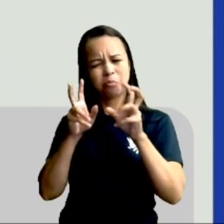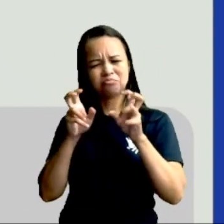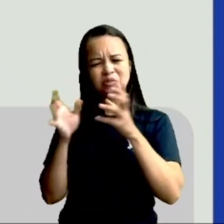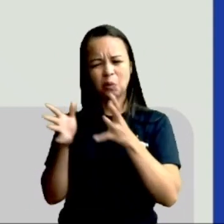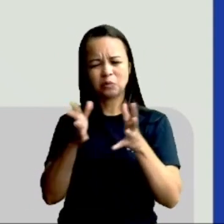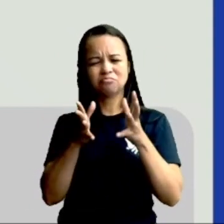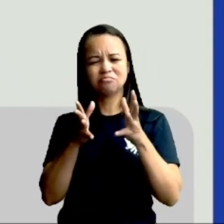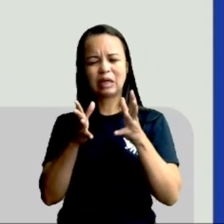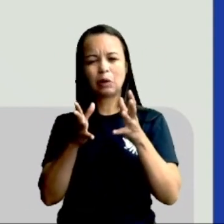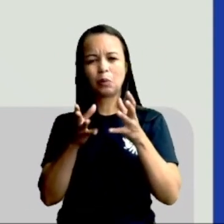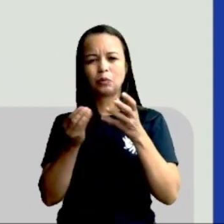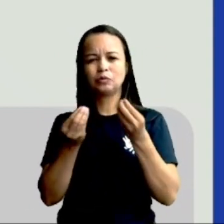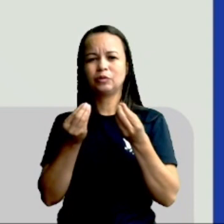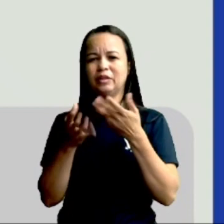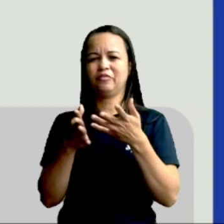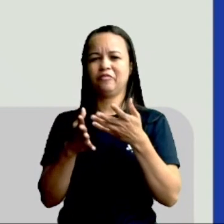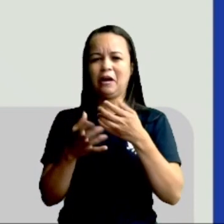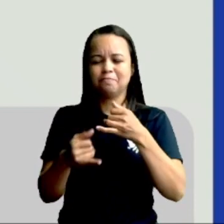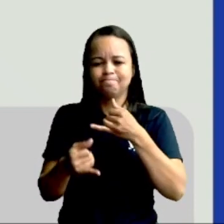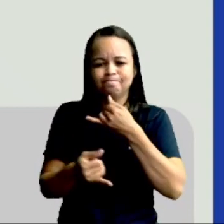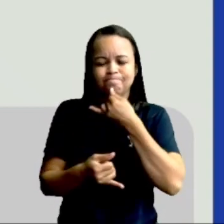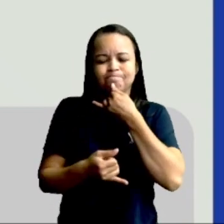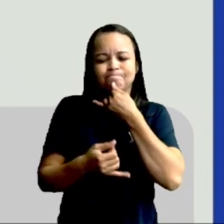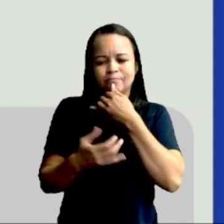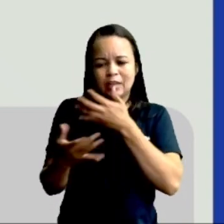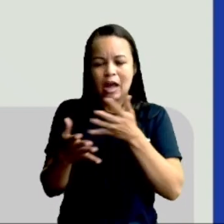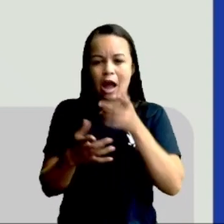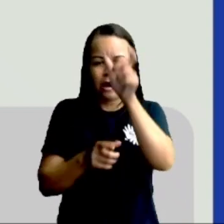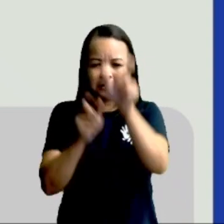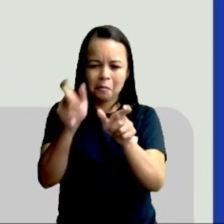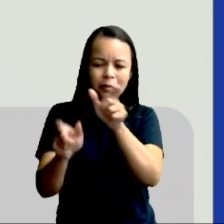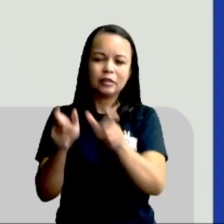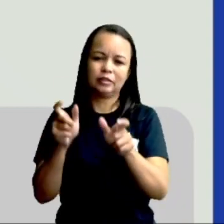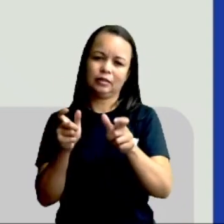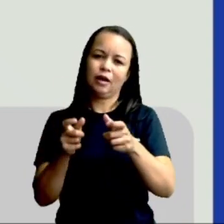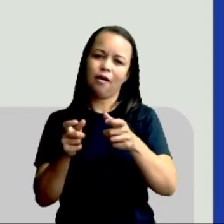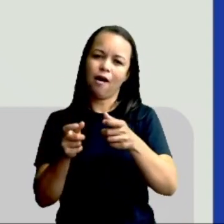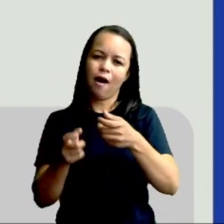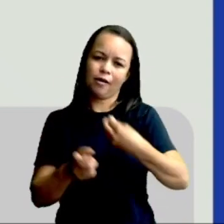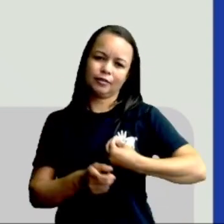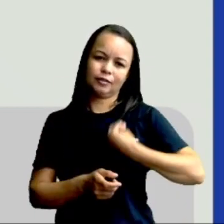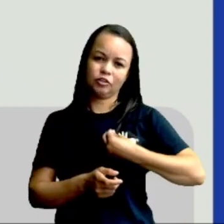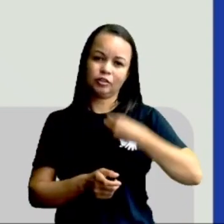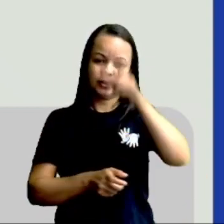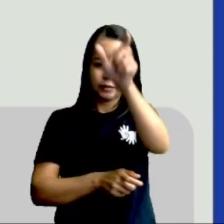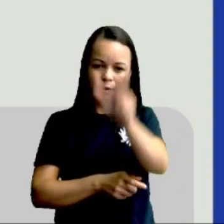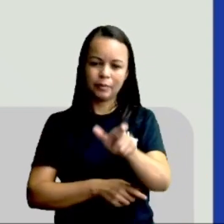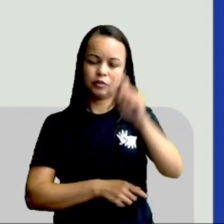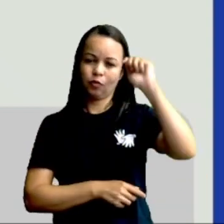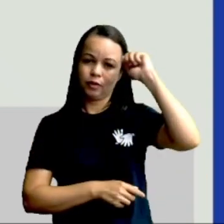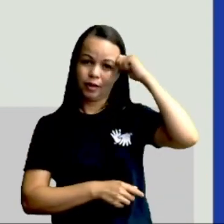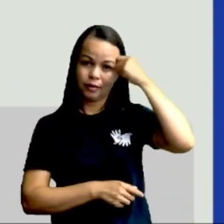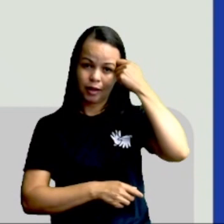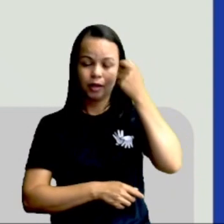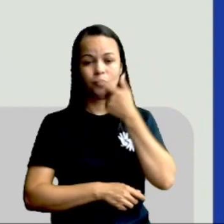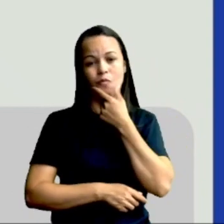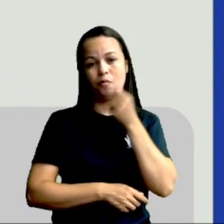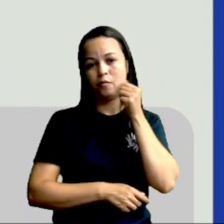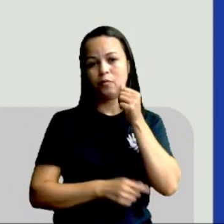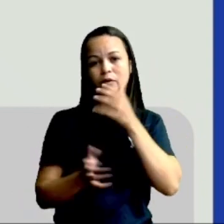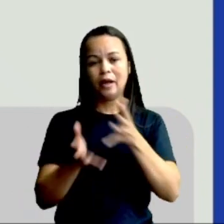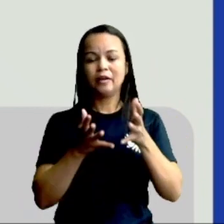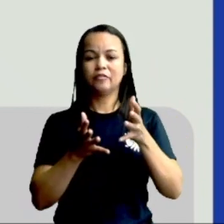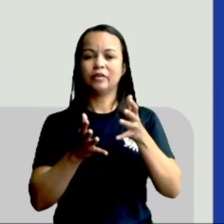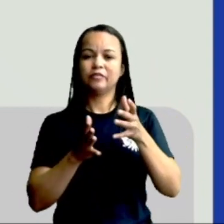vai ferir a dignidade do outro, vai ferir a existência da pessoa que é negro, que é negra, vai ferir